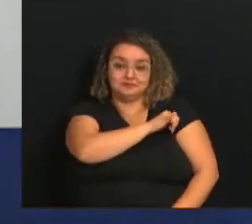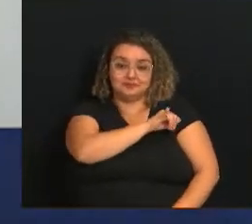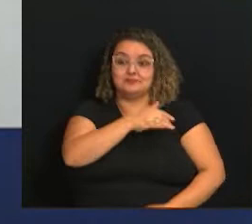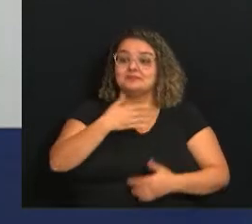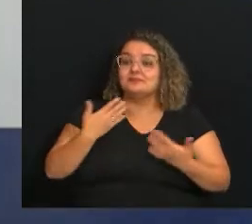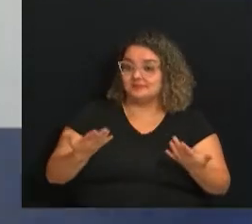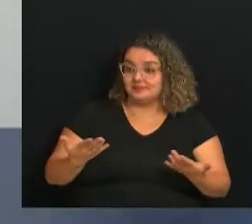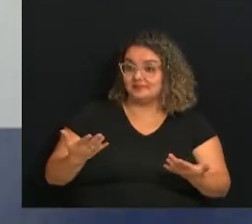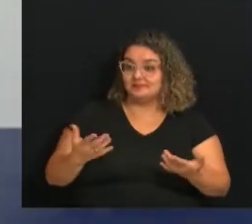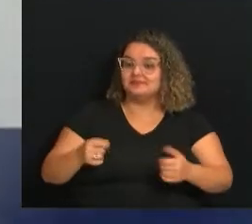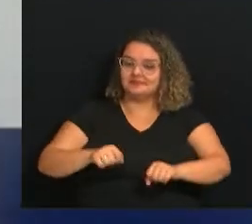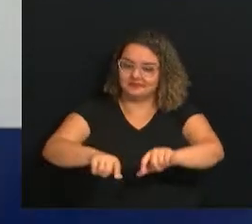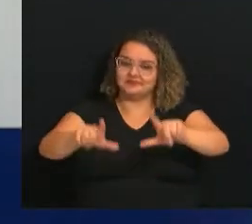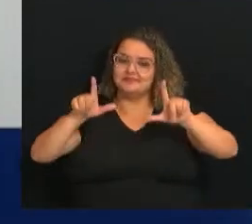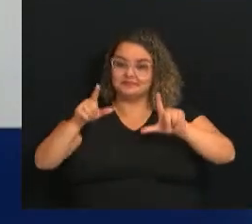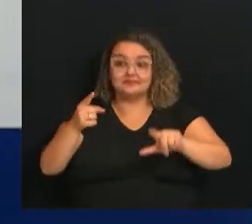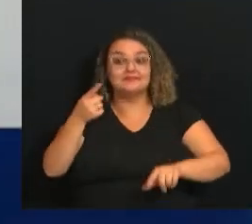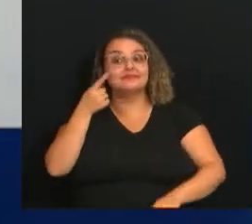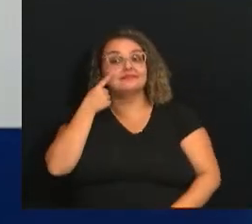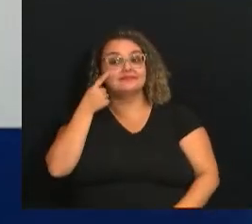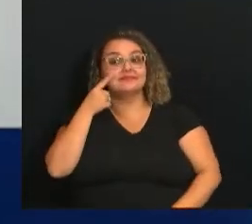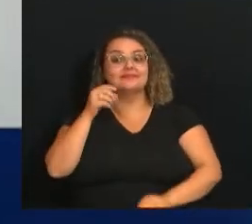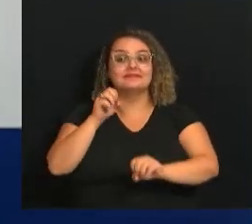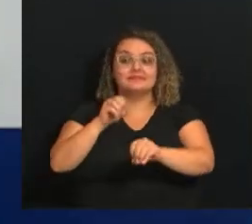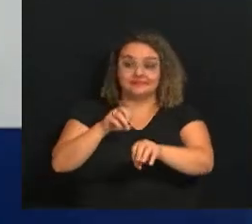no quadro De Olho na Educação.